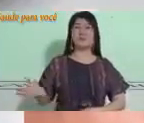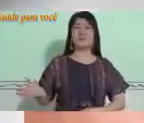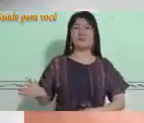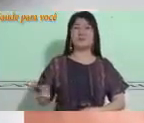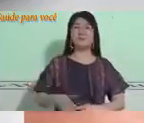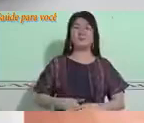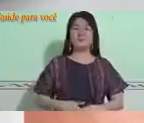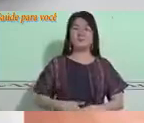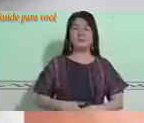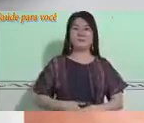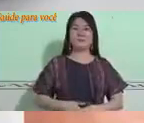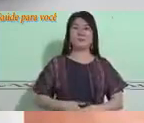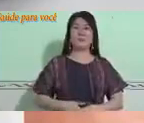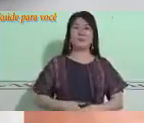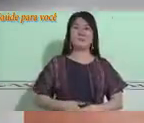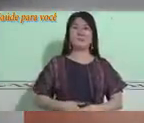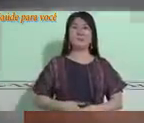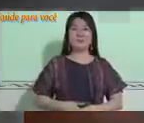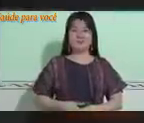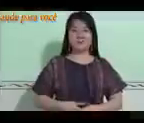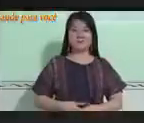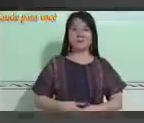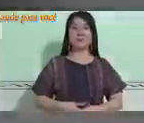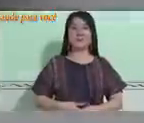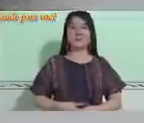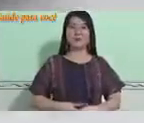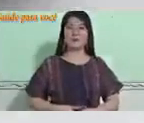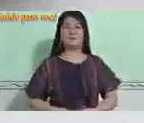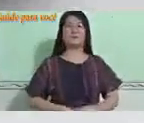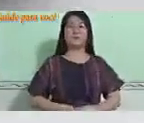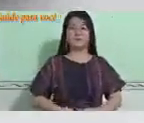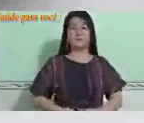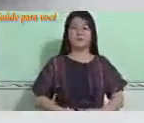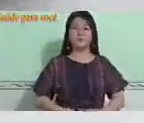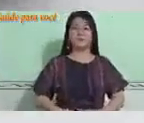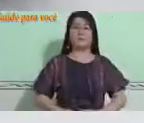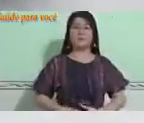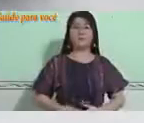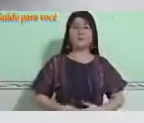completamente os treinos, vírgula, somente as competições, vírgula, para não piorar a dor.